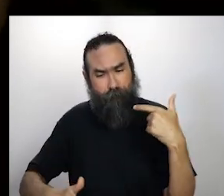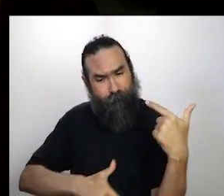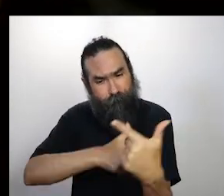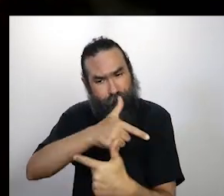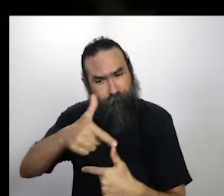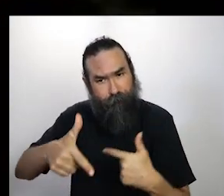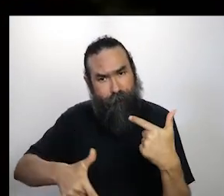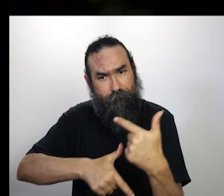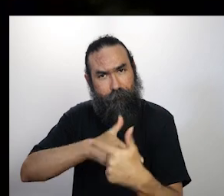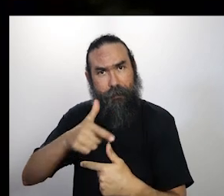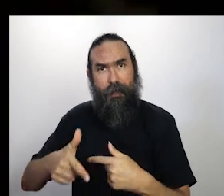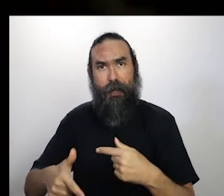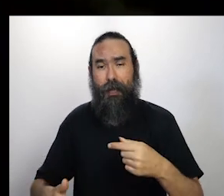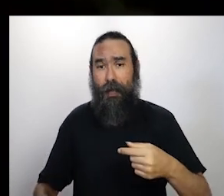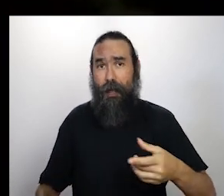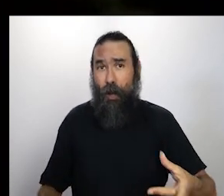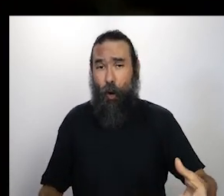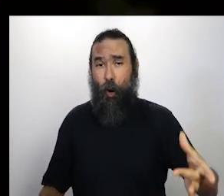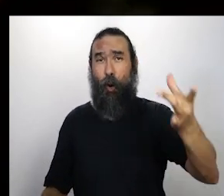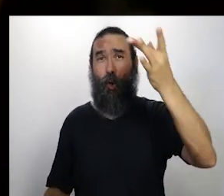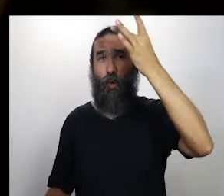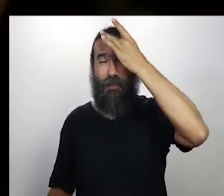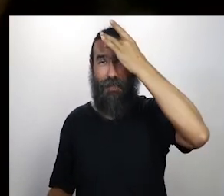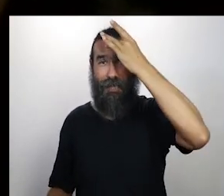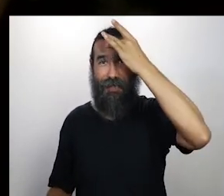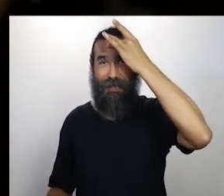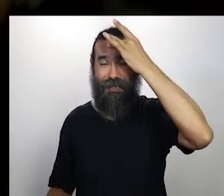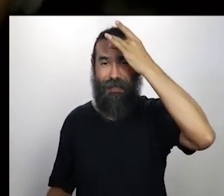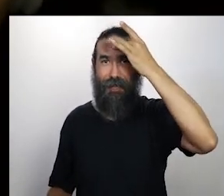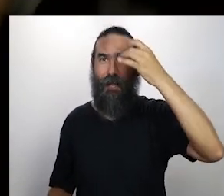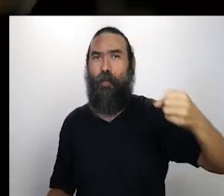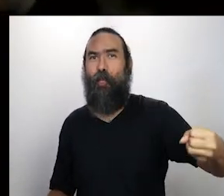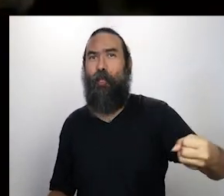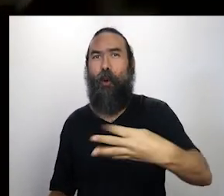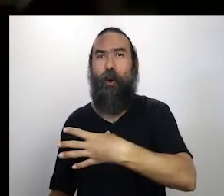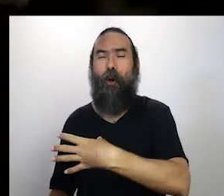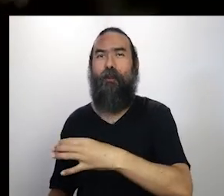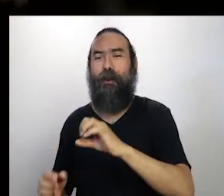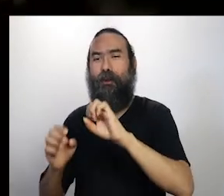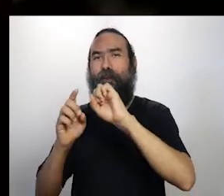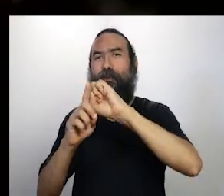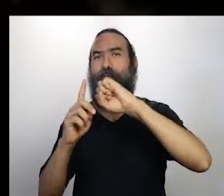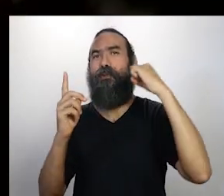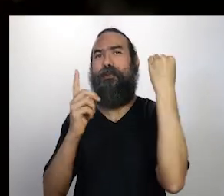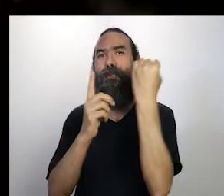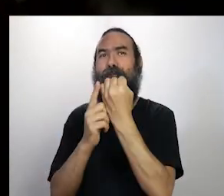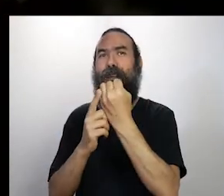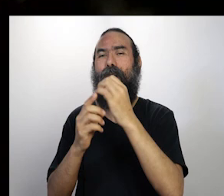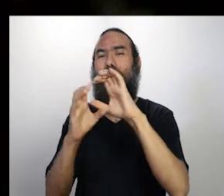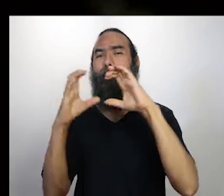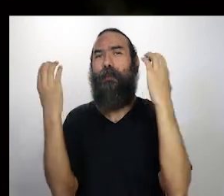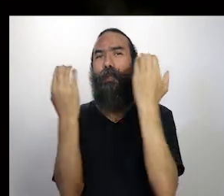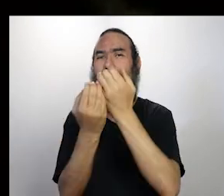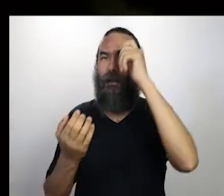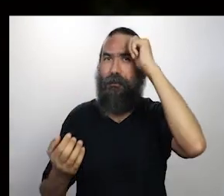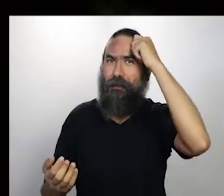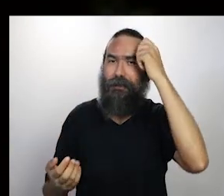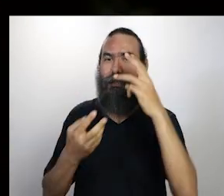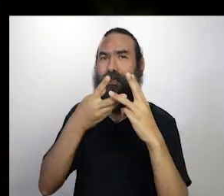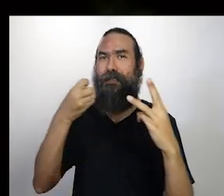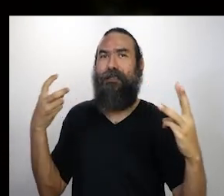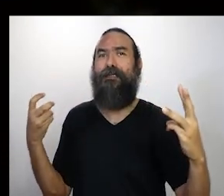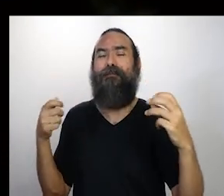desconstruir esse universo educacional que foi feito em prol de uma visibilidade que não é a